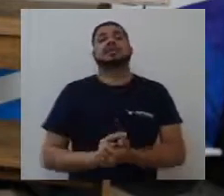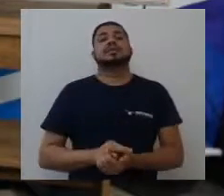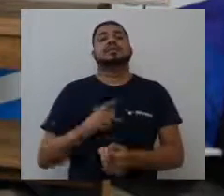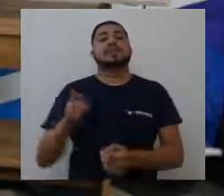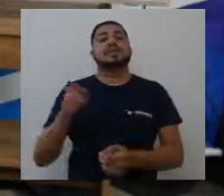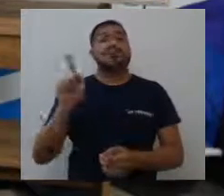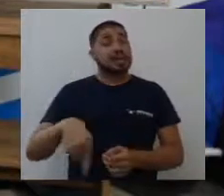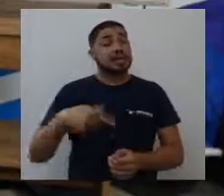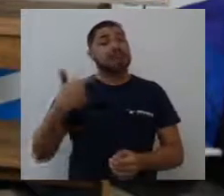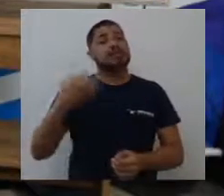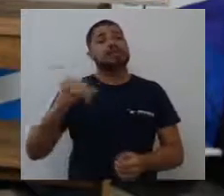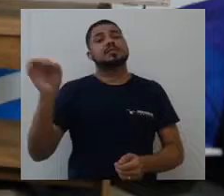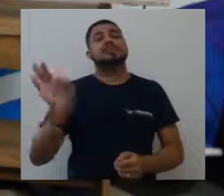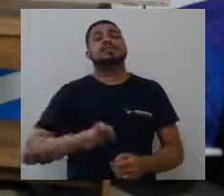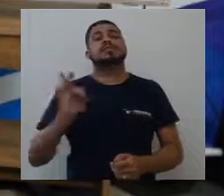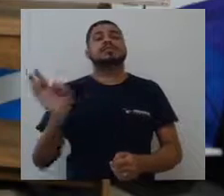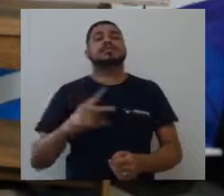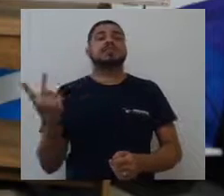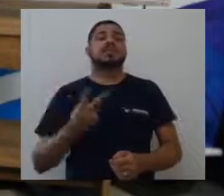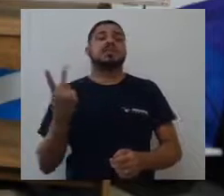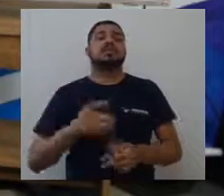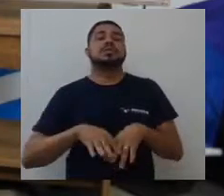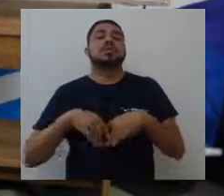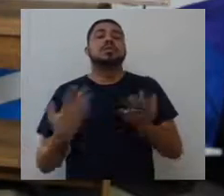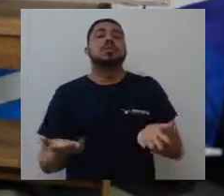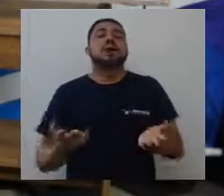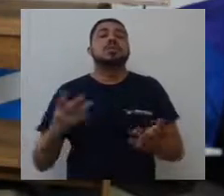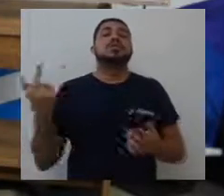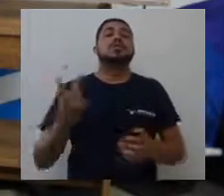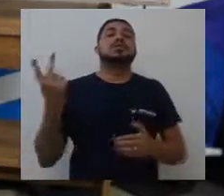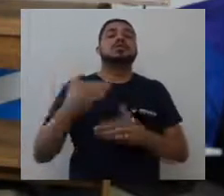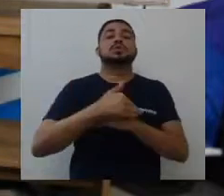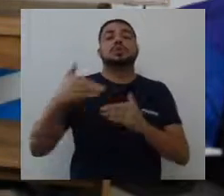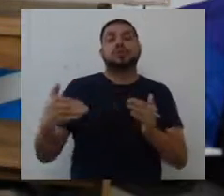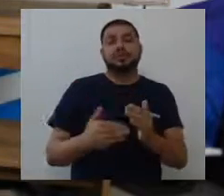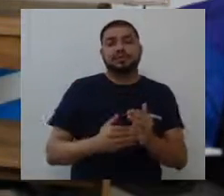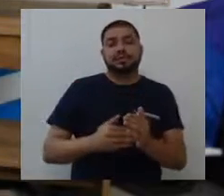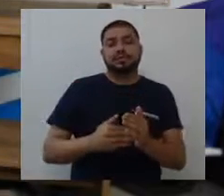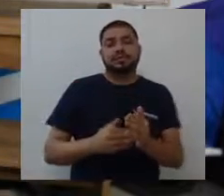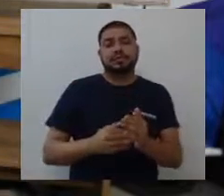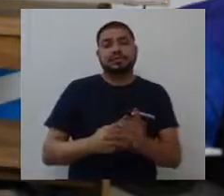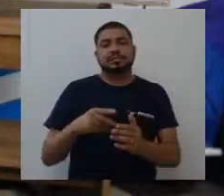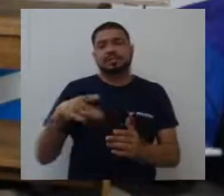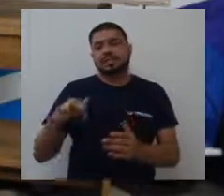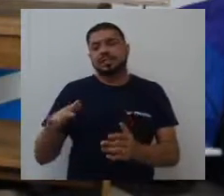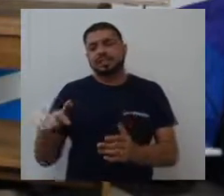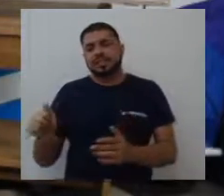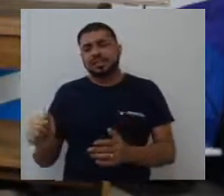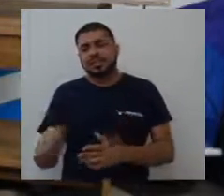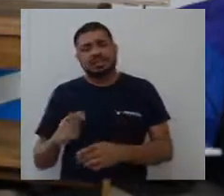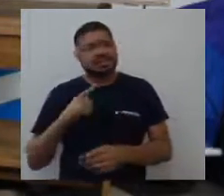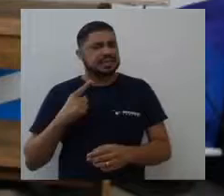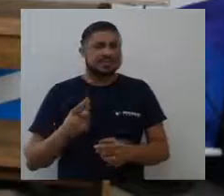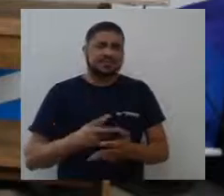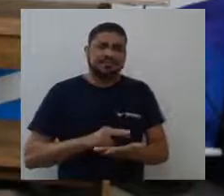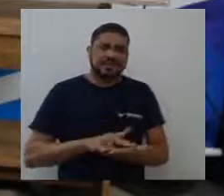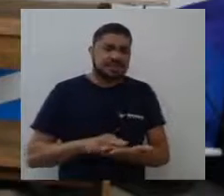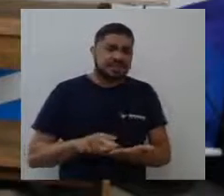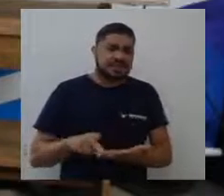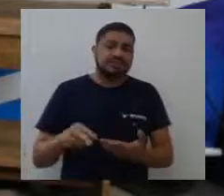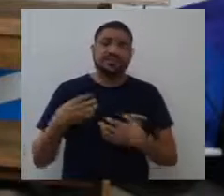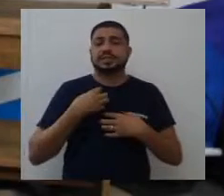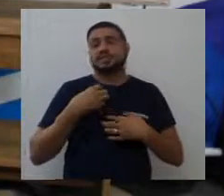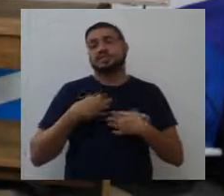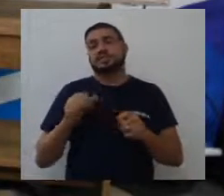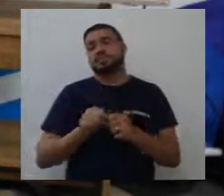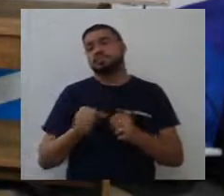do carro. Então, qual é o total, o valor total do carro que Marília comprou? Você tem aí um monte de maneiras de fazer.